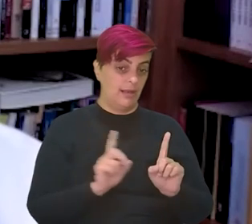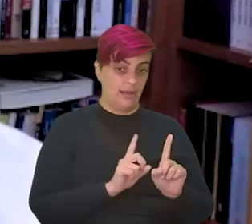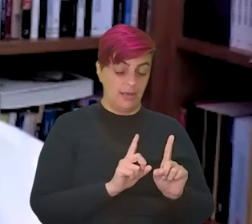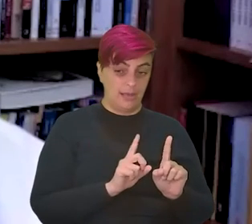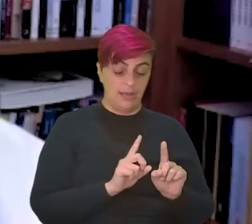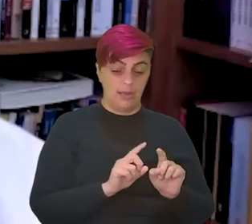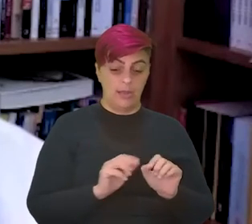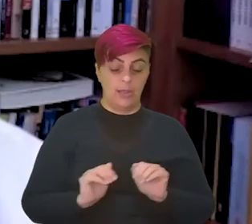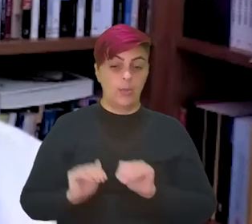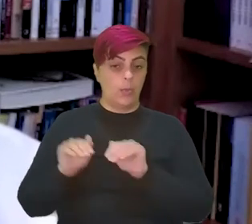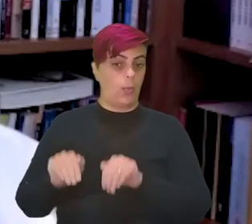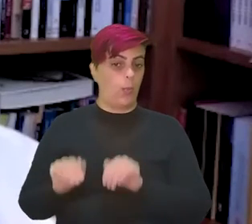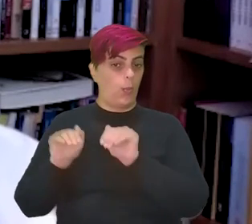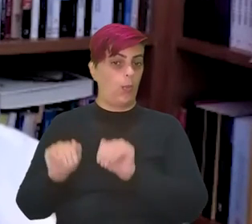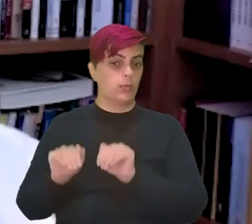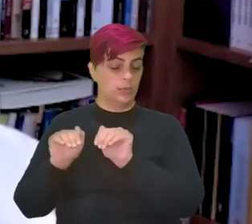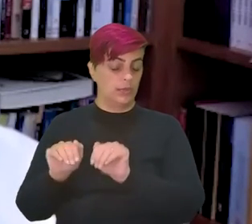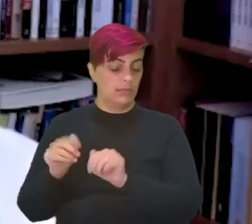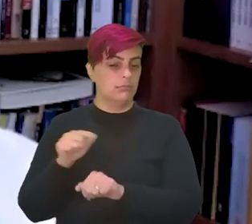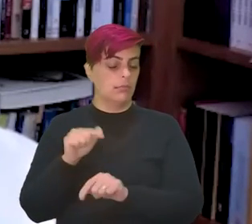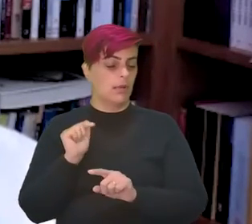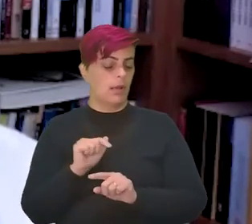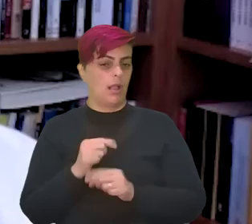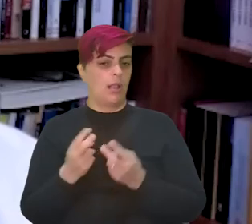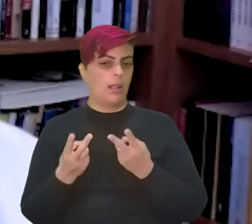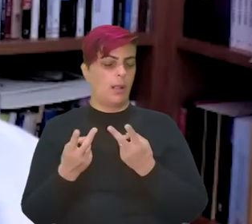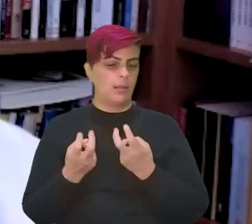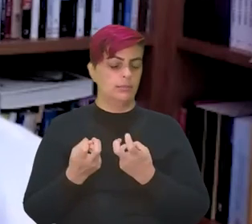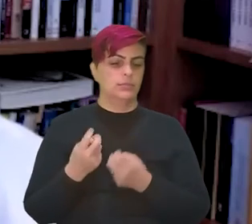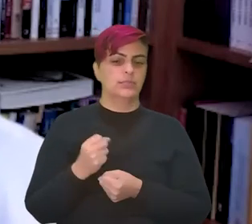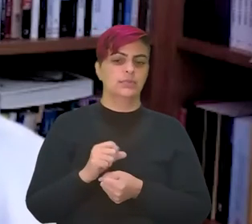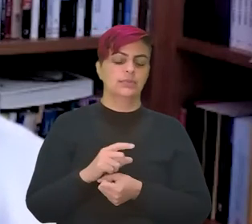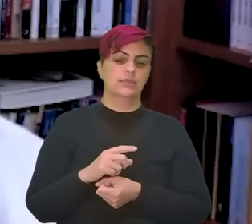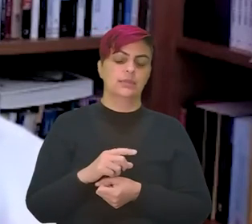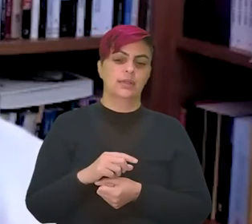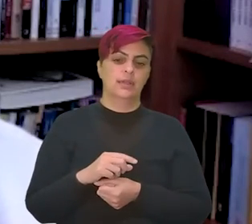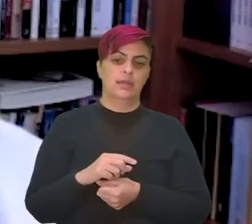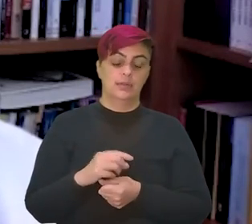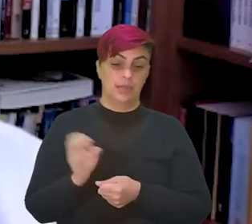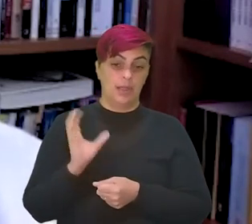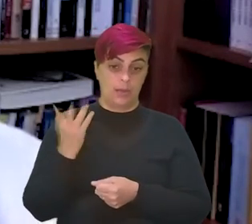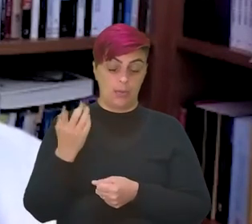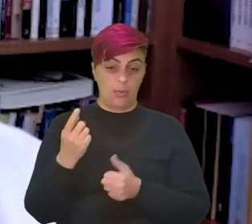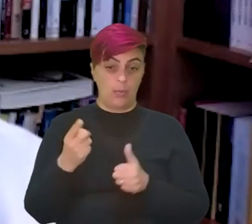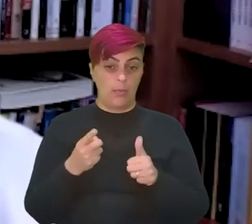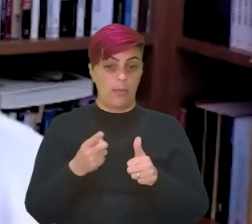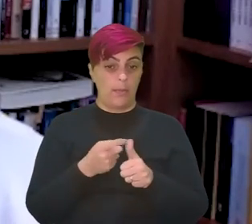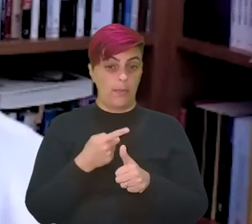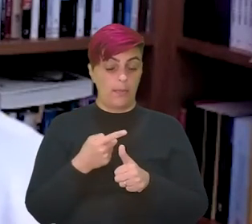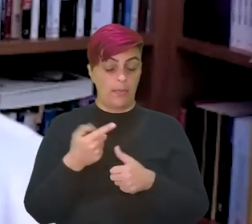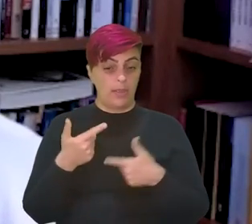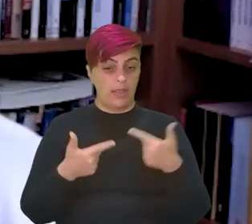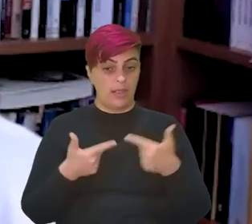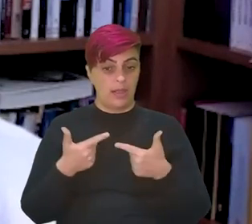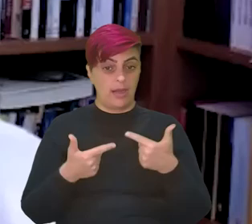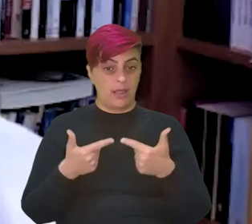chegou na Austrália e quando percebeu que havia sido declarada a Primeira Guerra,